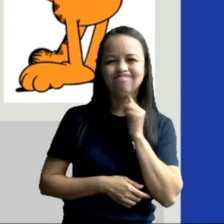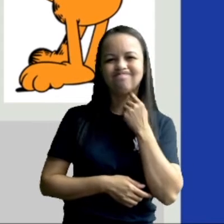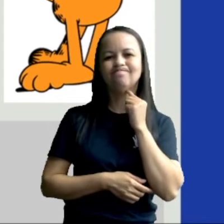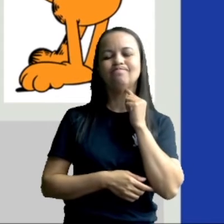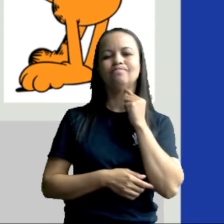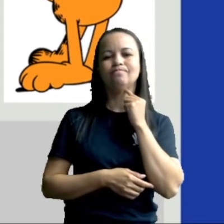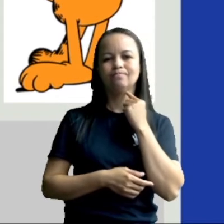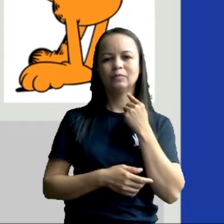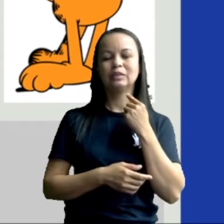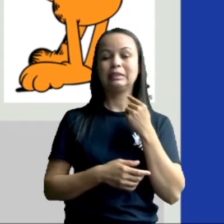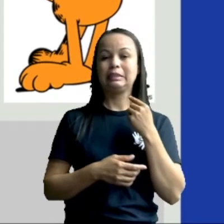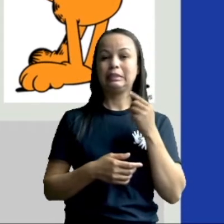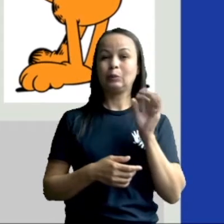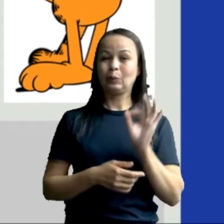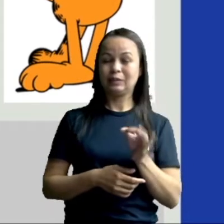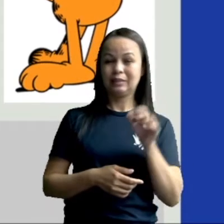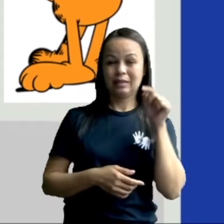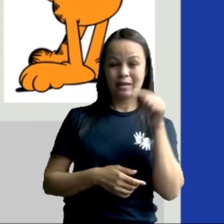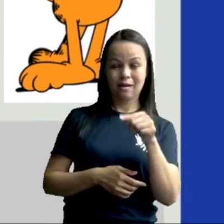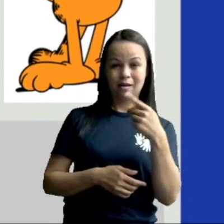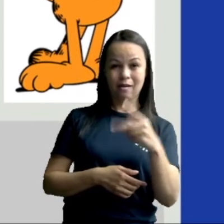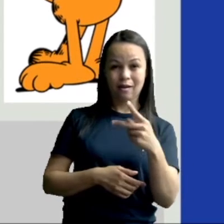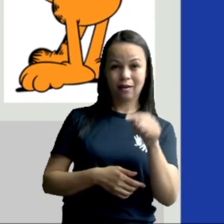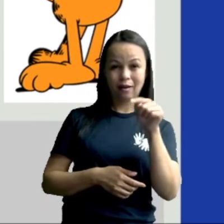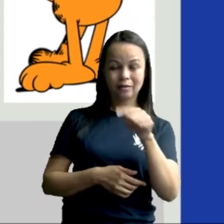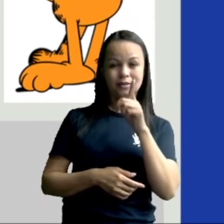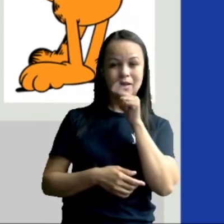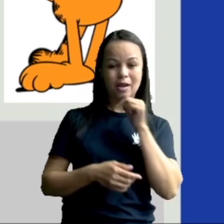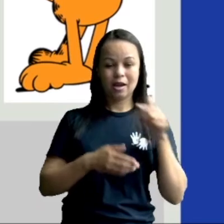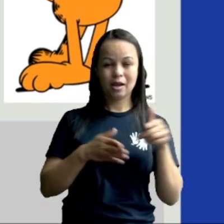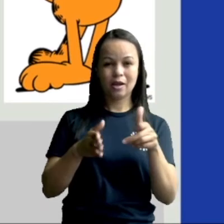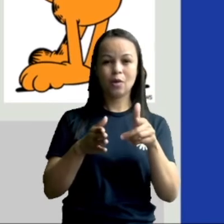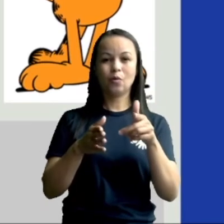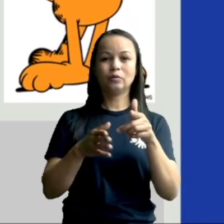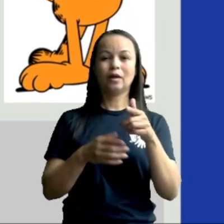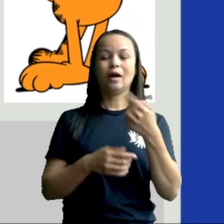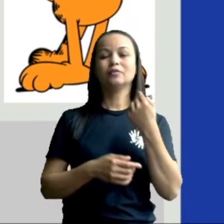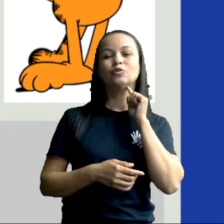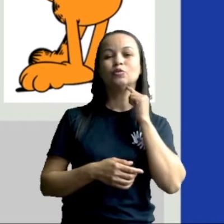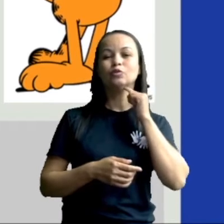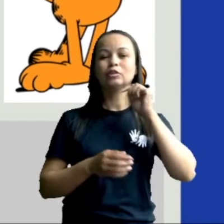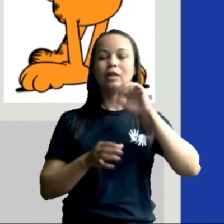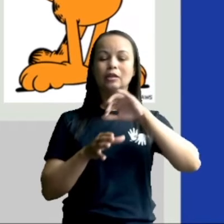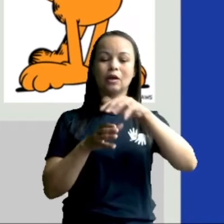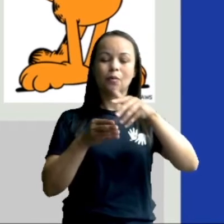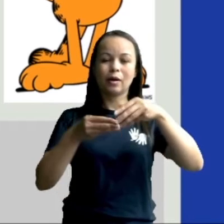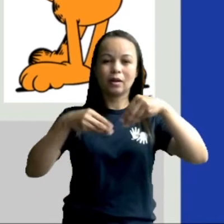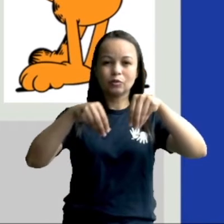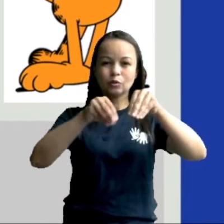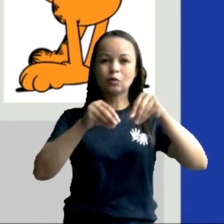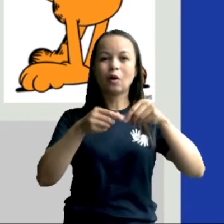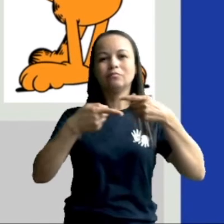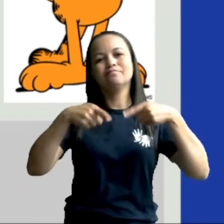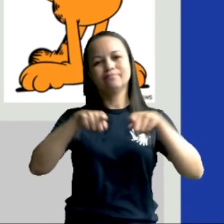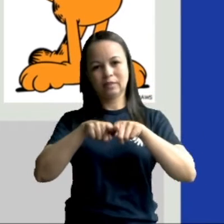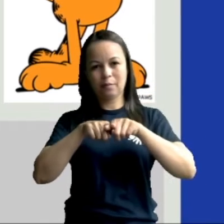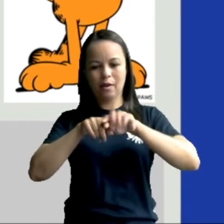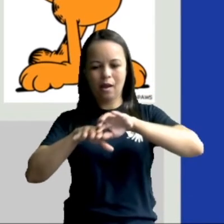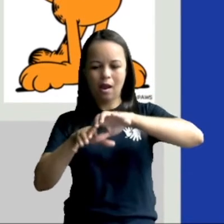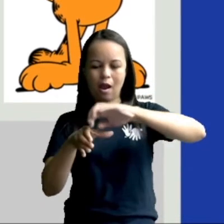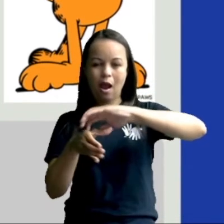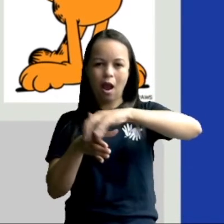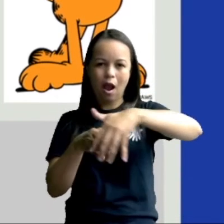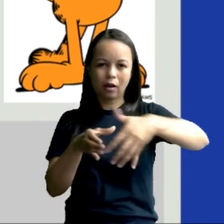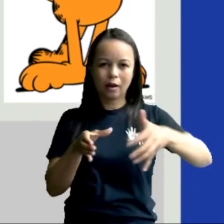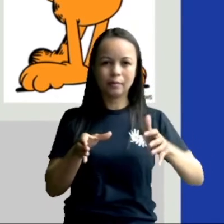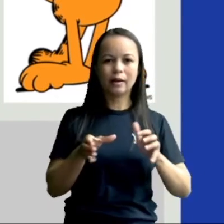com certeza esse rio está aí, ó, poluindo também essas outras camadas do solo aqui. Lembra da aula